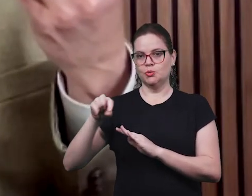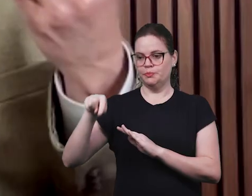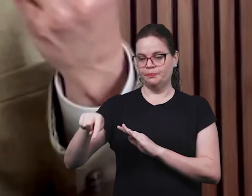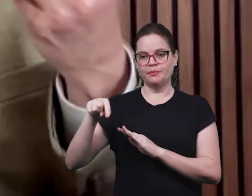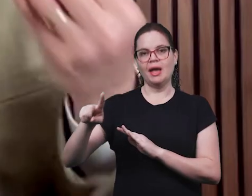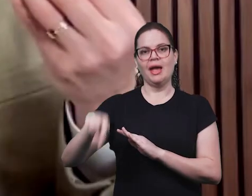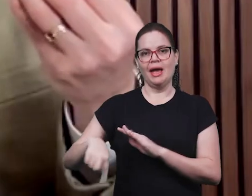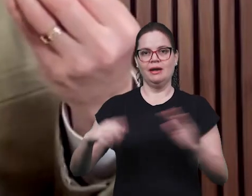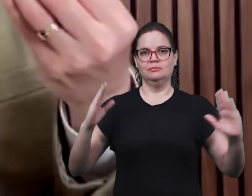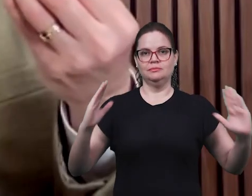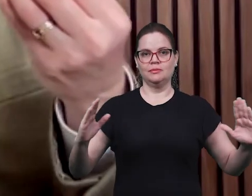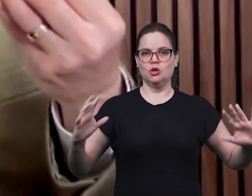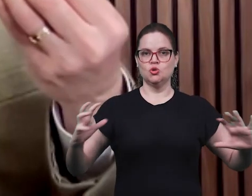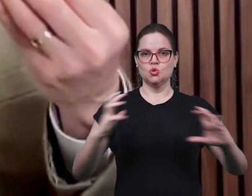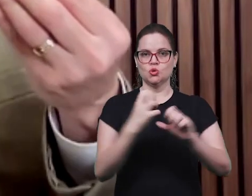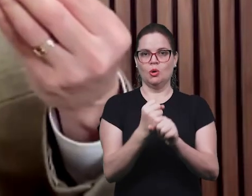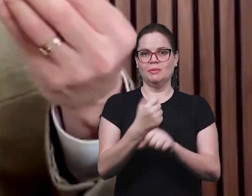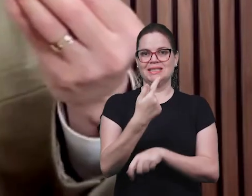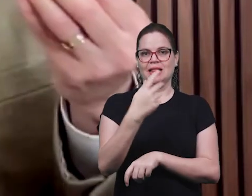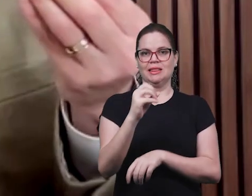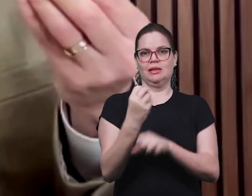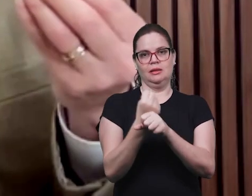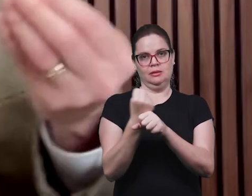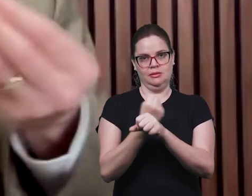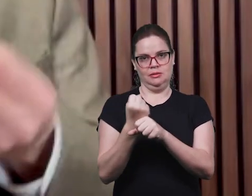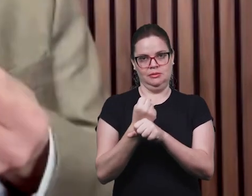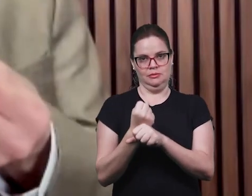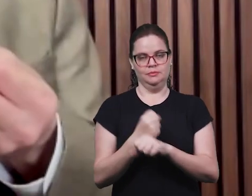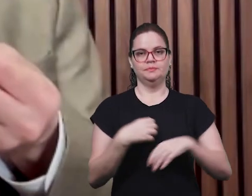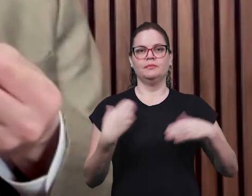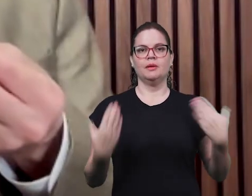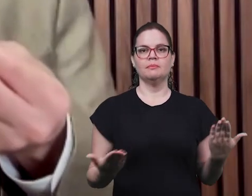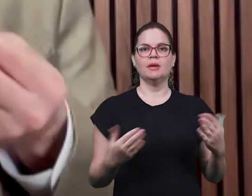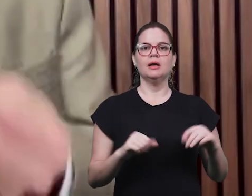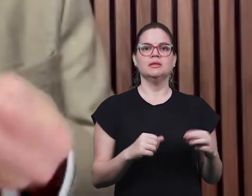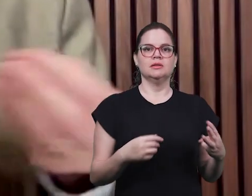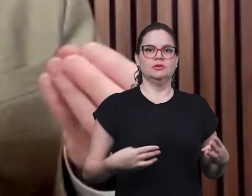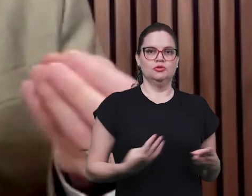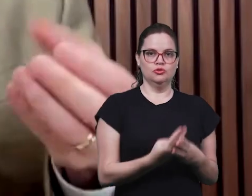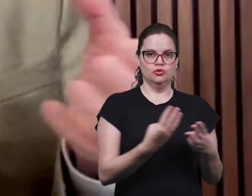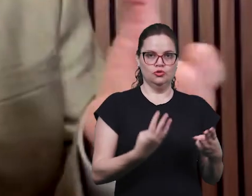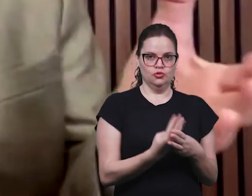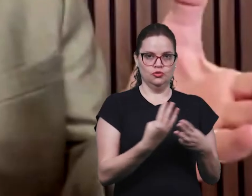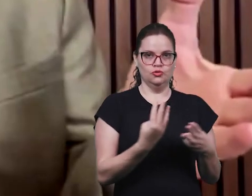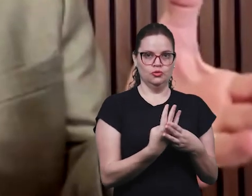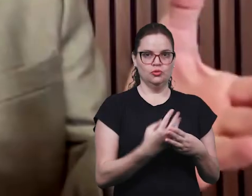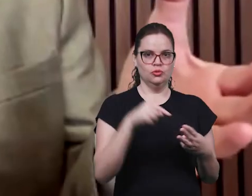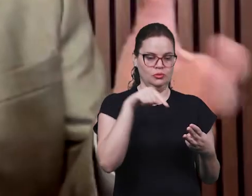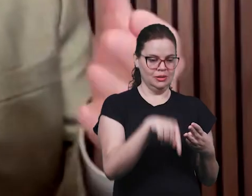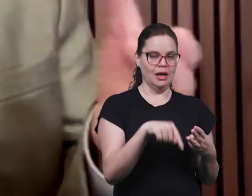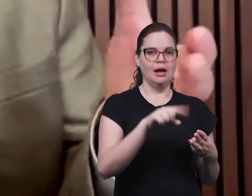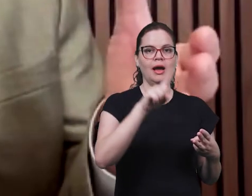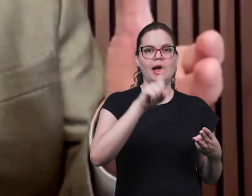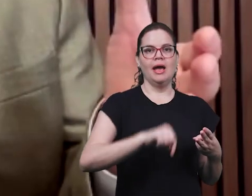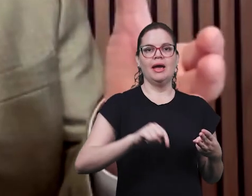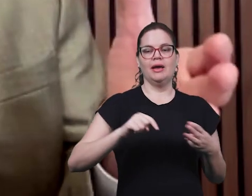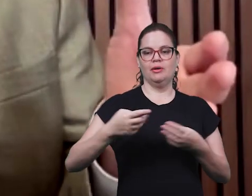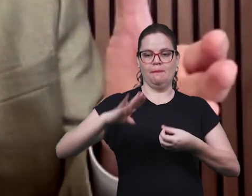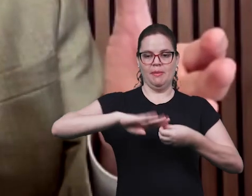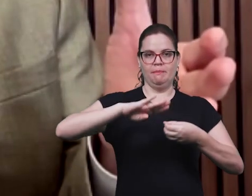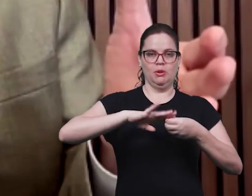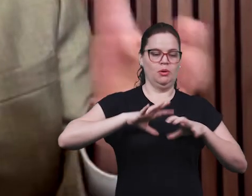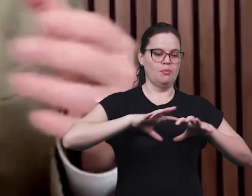Judá, então, passa a ser a possessão da babilônica, que leva o povo à escravidão, conforme